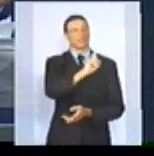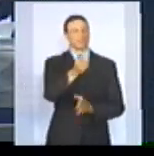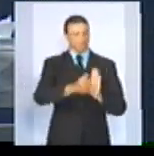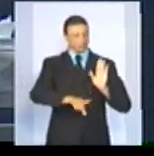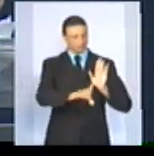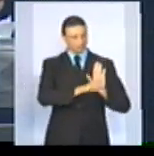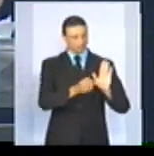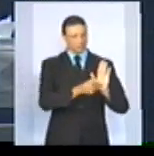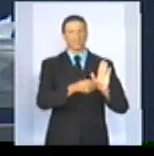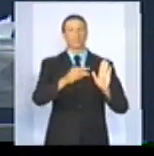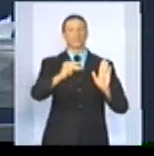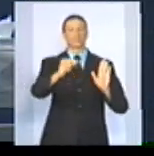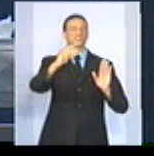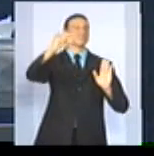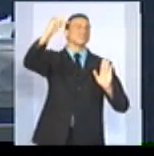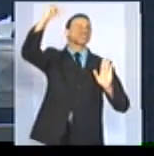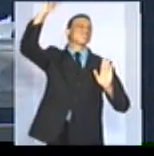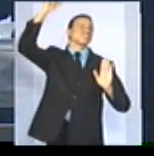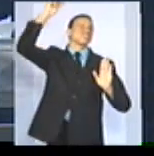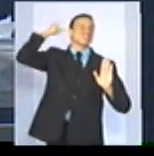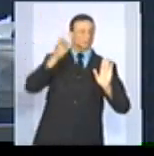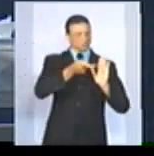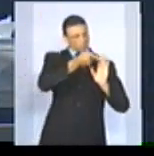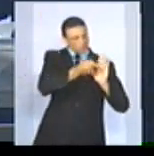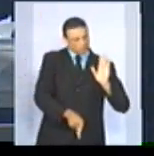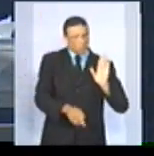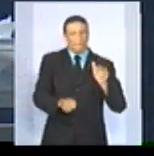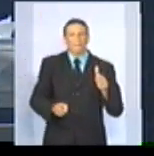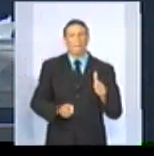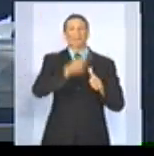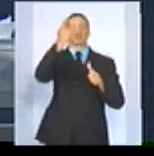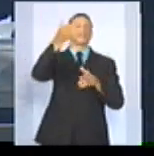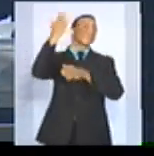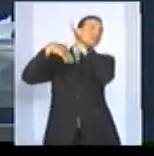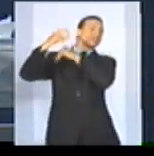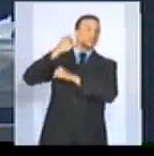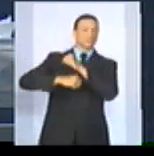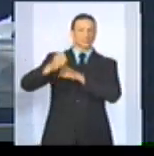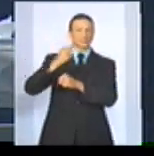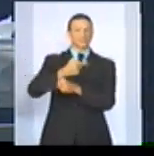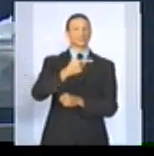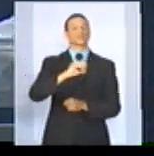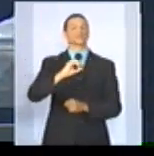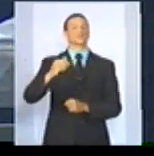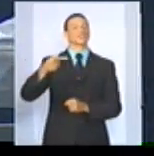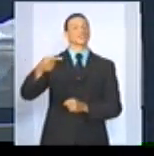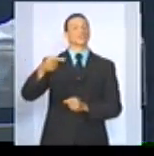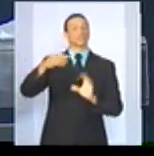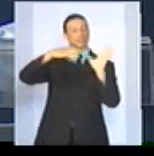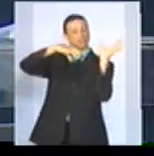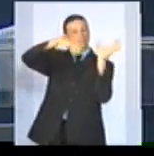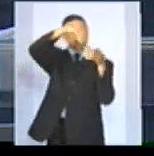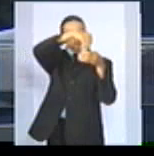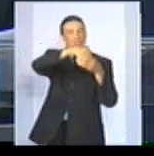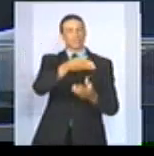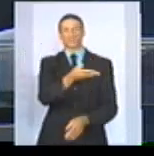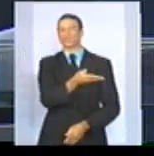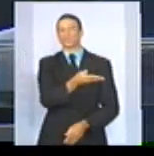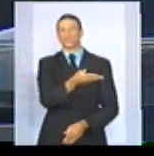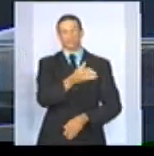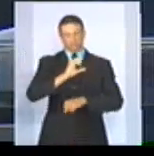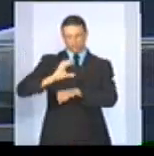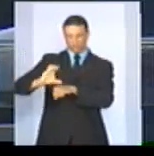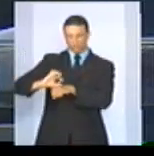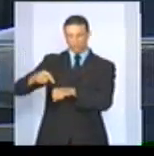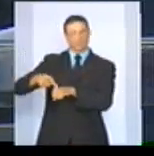lei tá desde o projeto de lei primeiro apresentado tá desde 2007 do congresso nacional a constituição